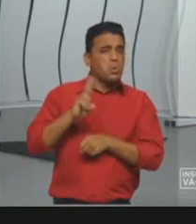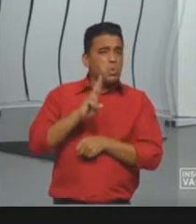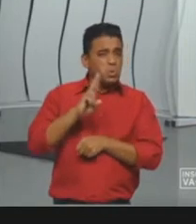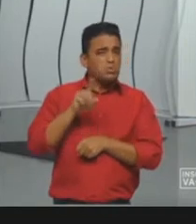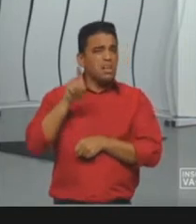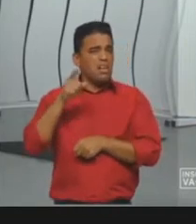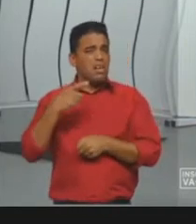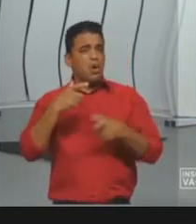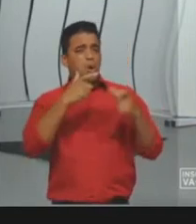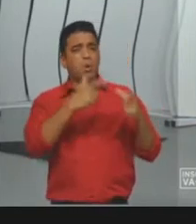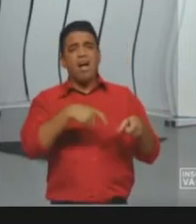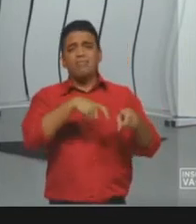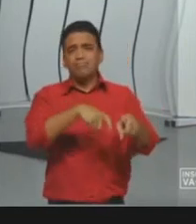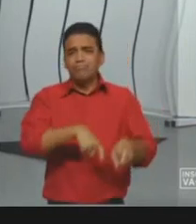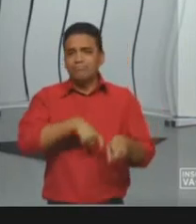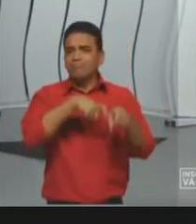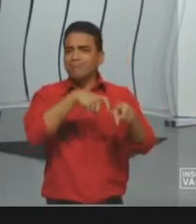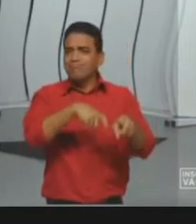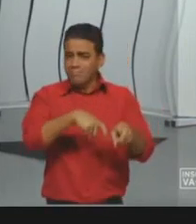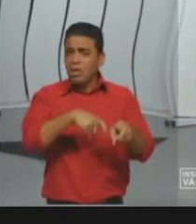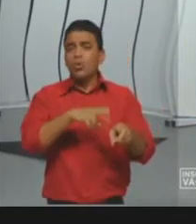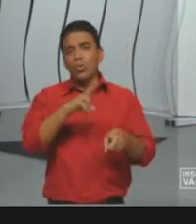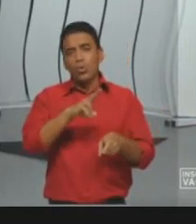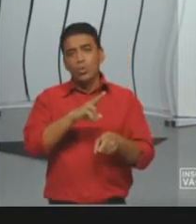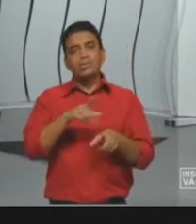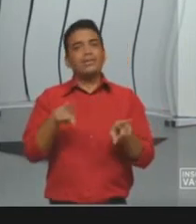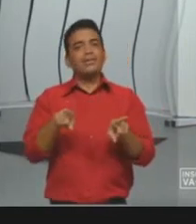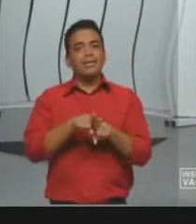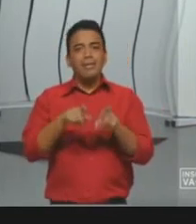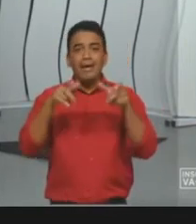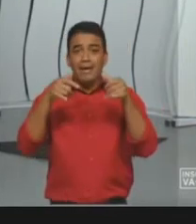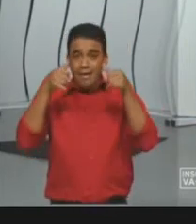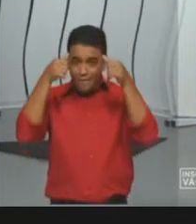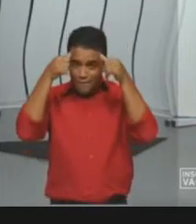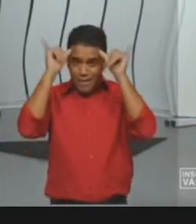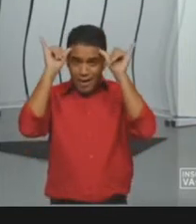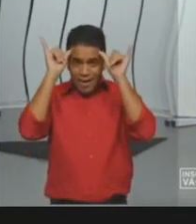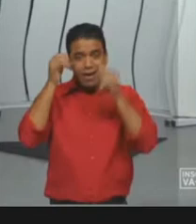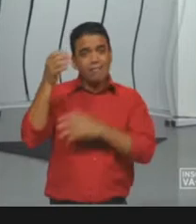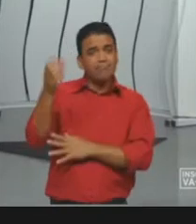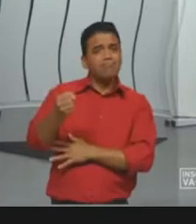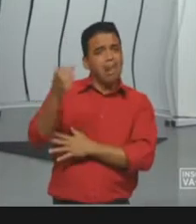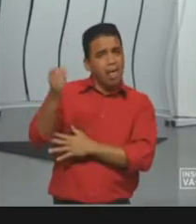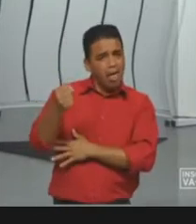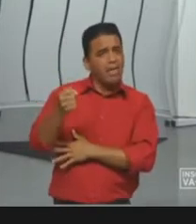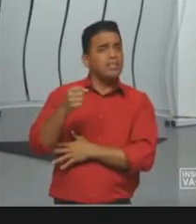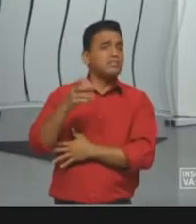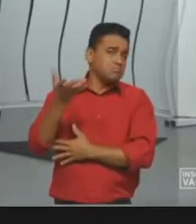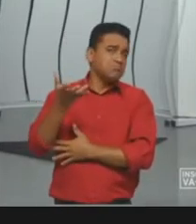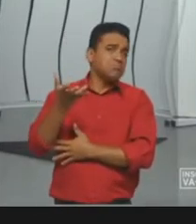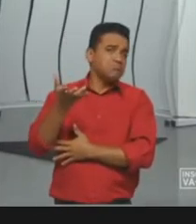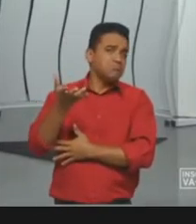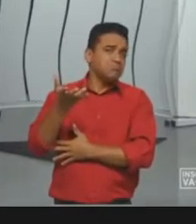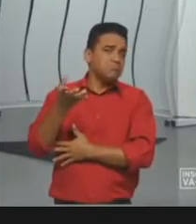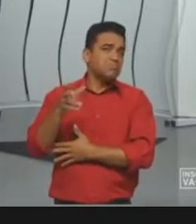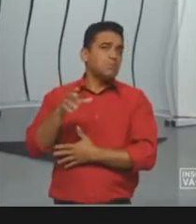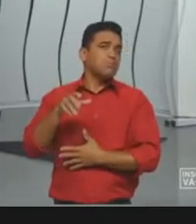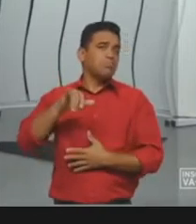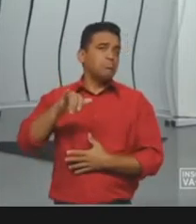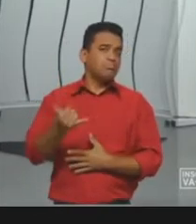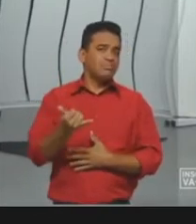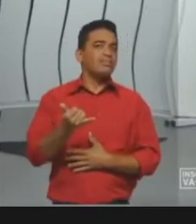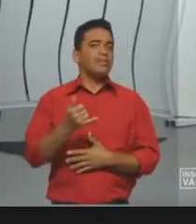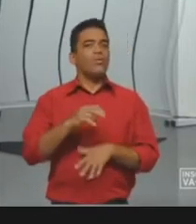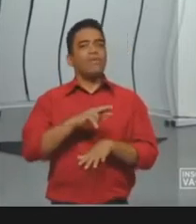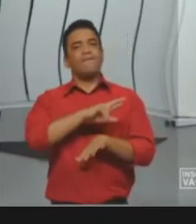Nós temos vacas, das quais nós nos alimentamos, elas também produzem leite para nós, nós temos